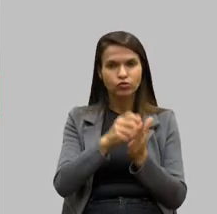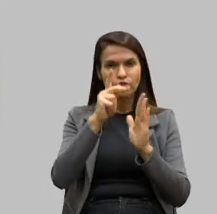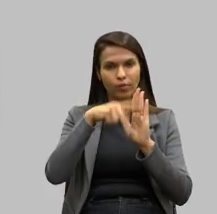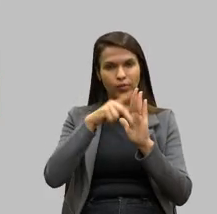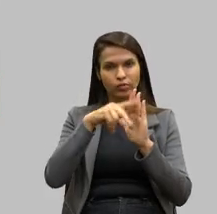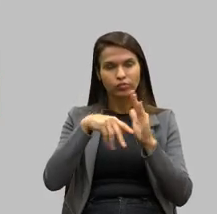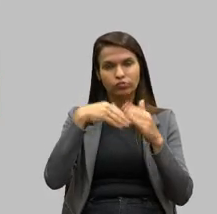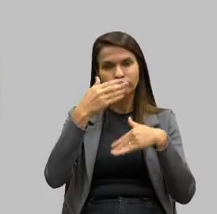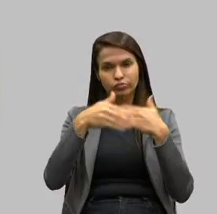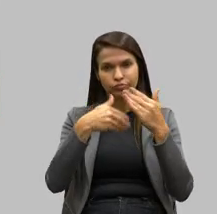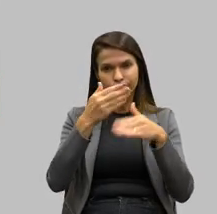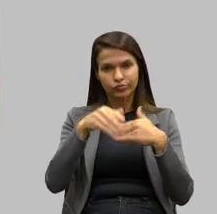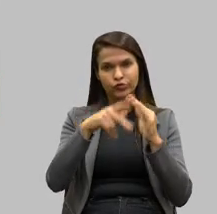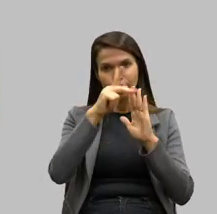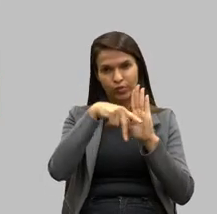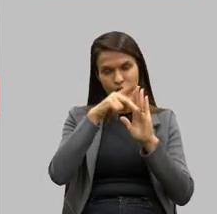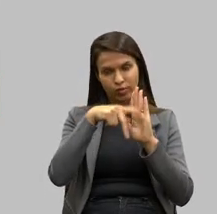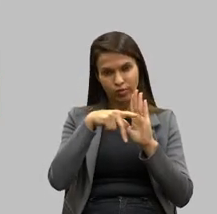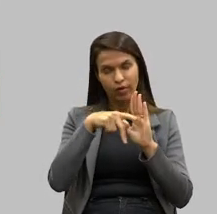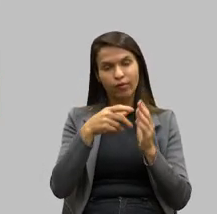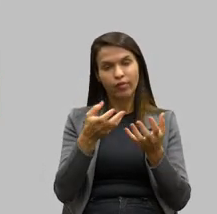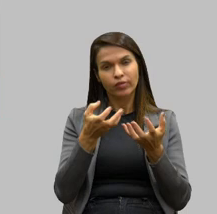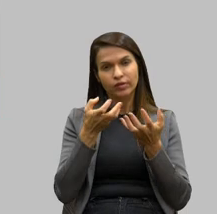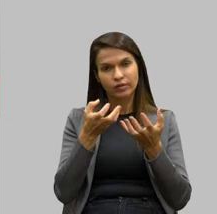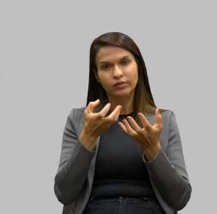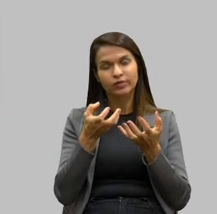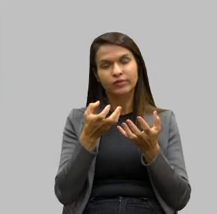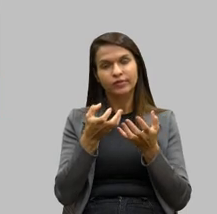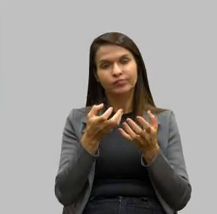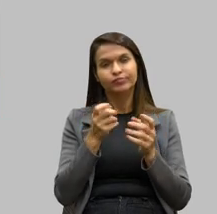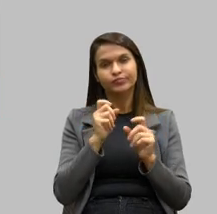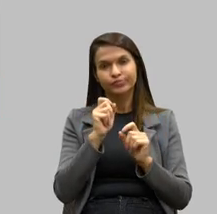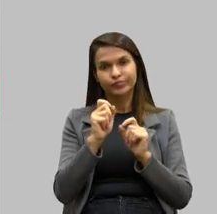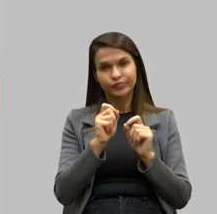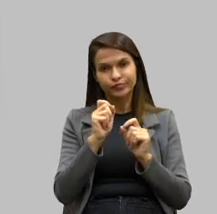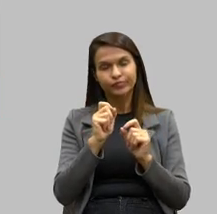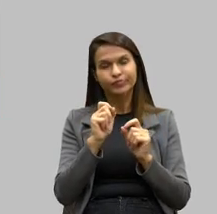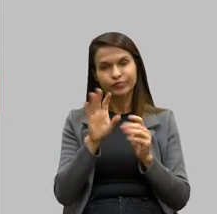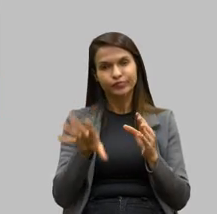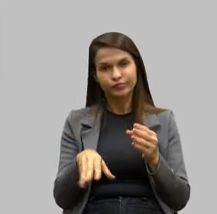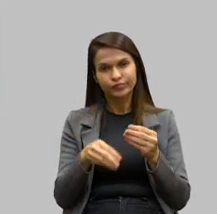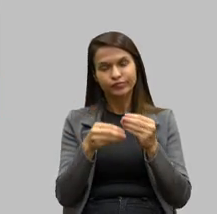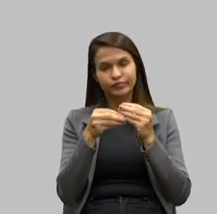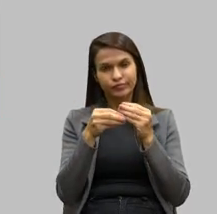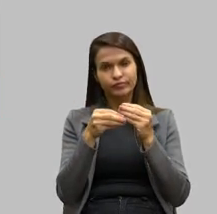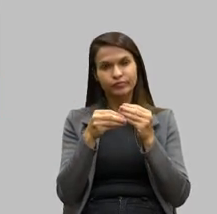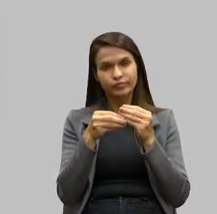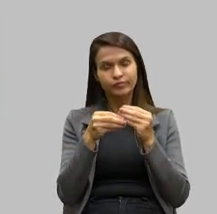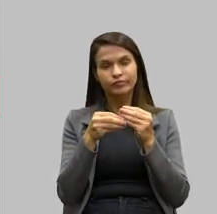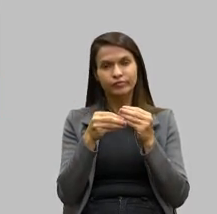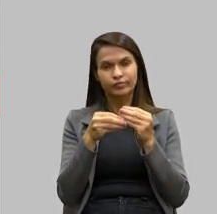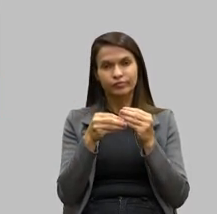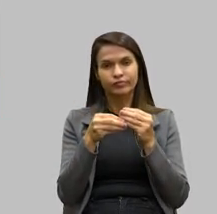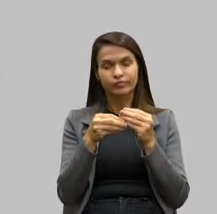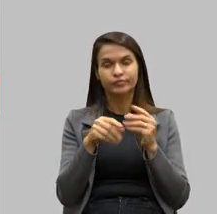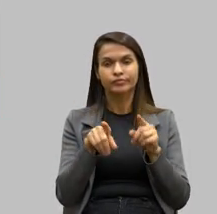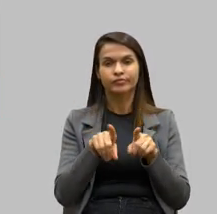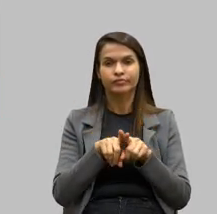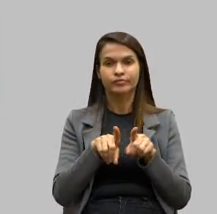etapas do programa. Então, eu gostaria de fazer aqui esta consideração. No caso,